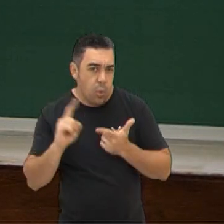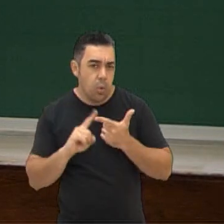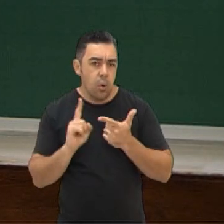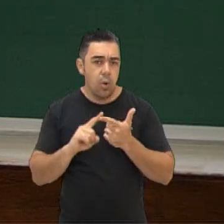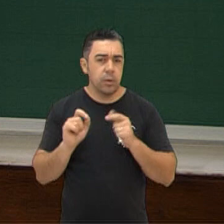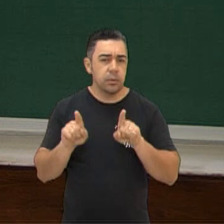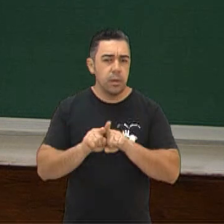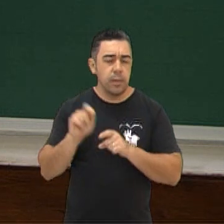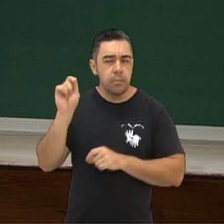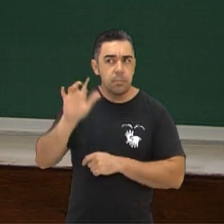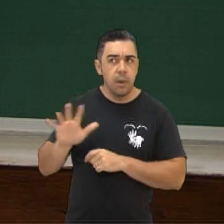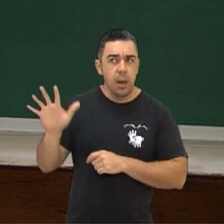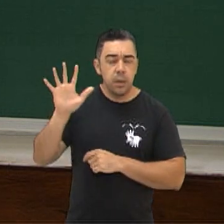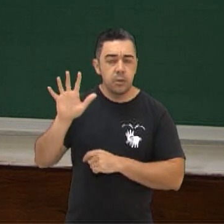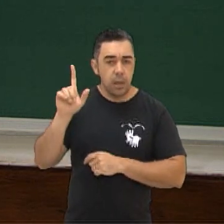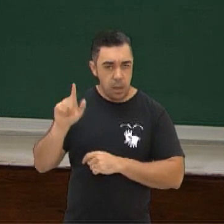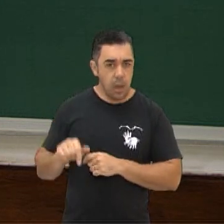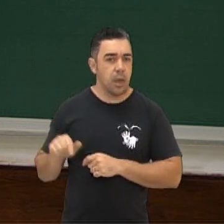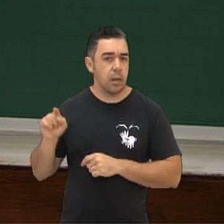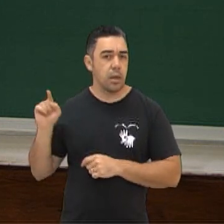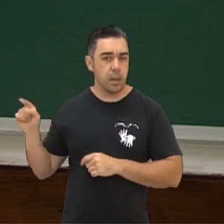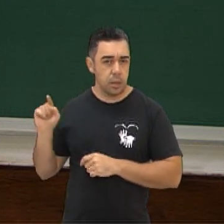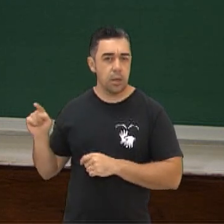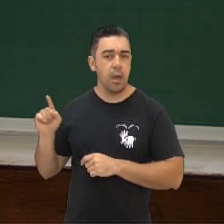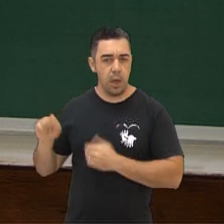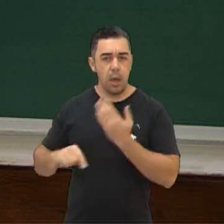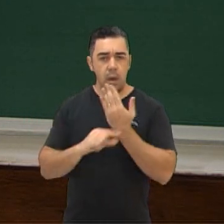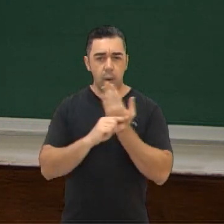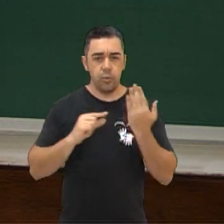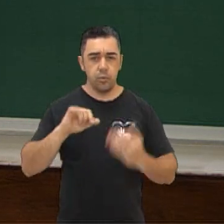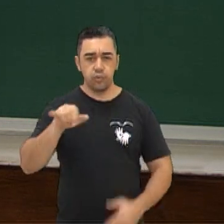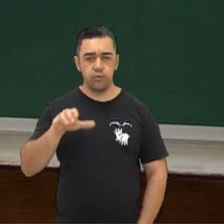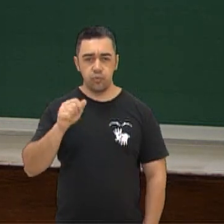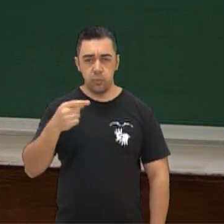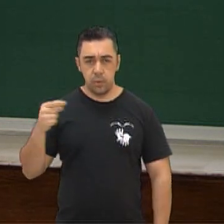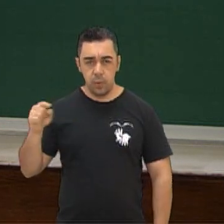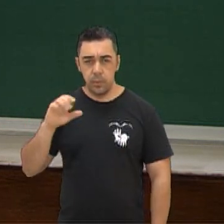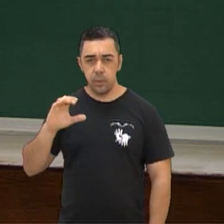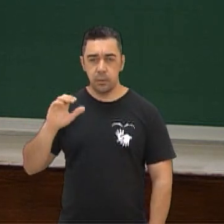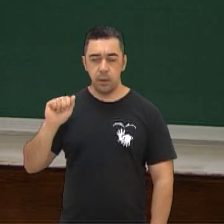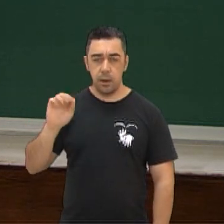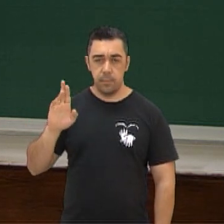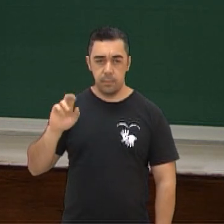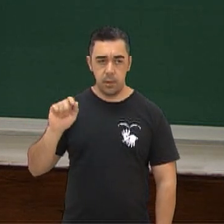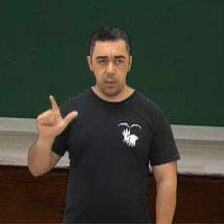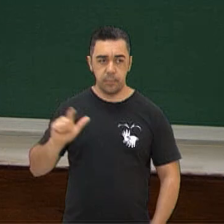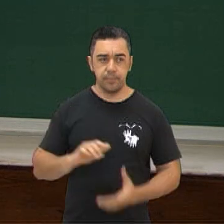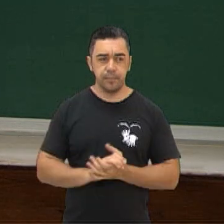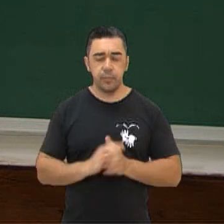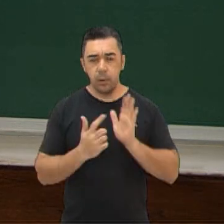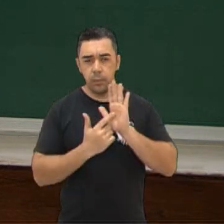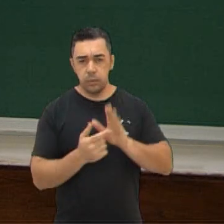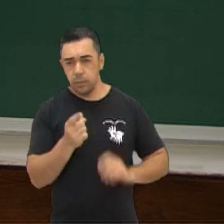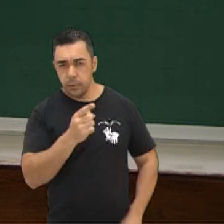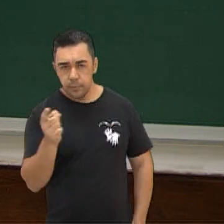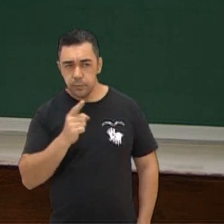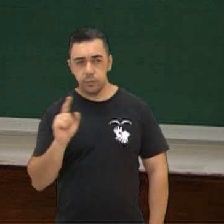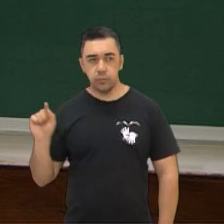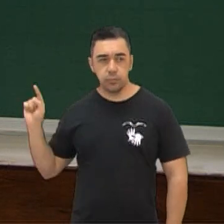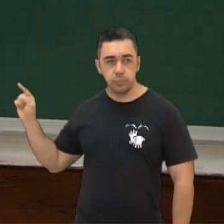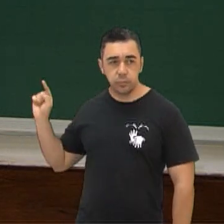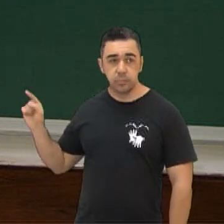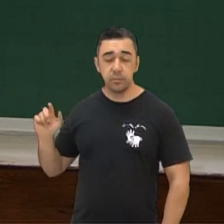das imagens, né? É uma obra-prima do João Cabral, né? Eu queria destacar aqui para vocês o que a gente chama de rima, e vocês